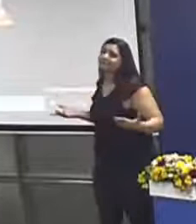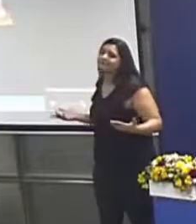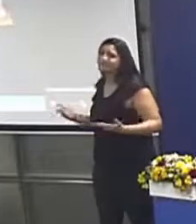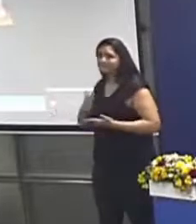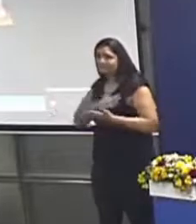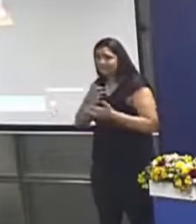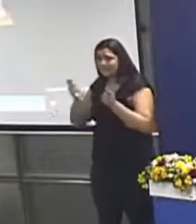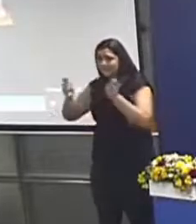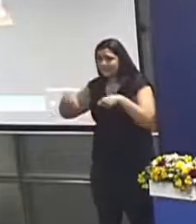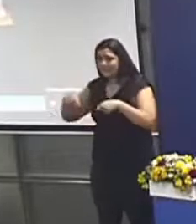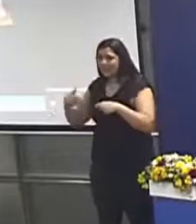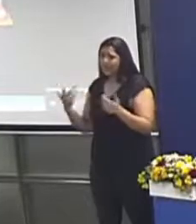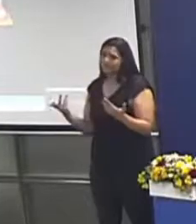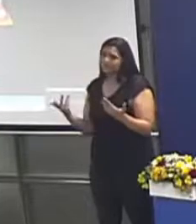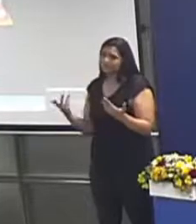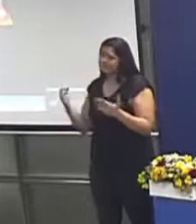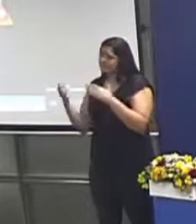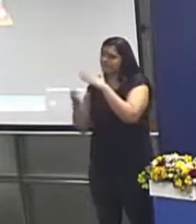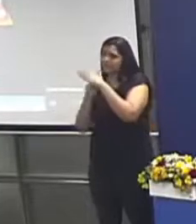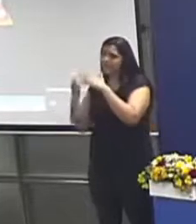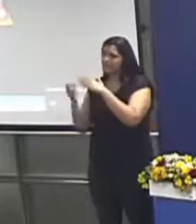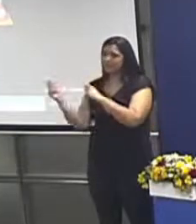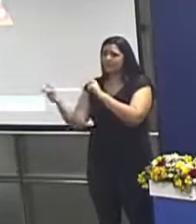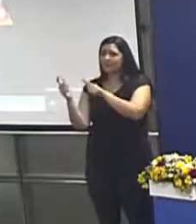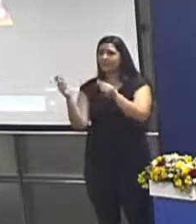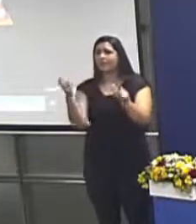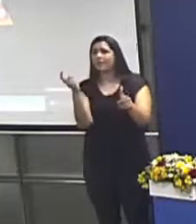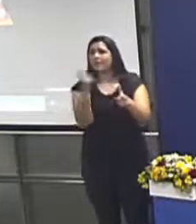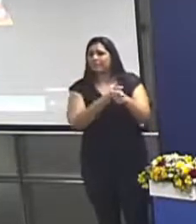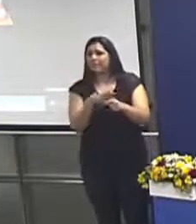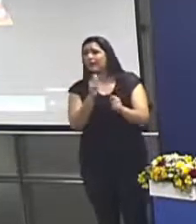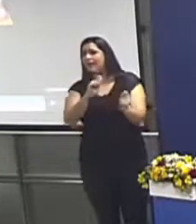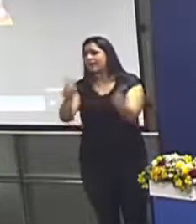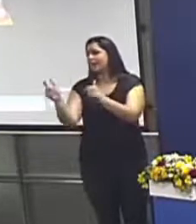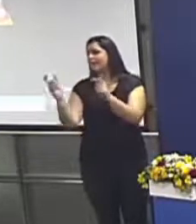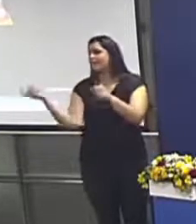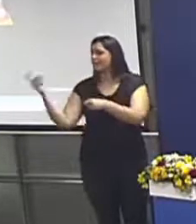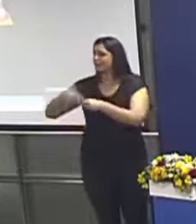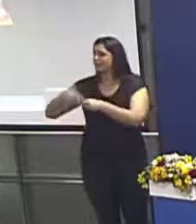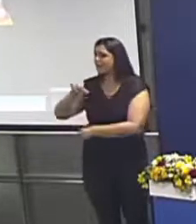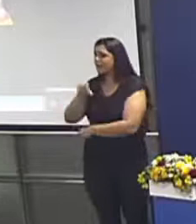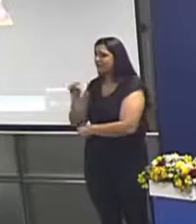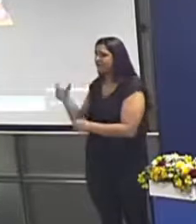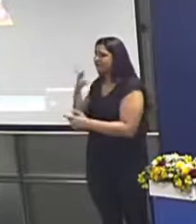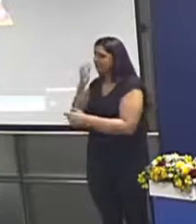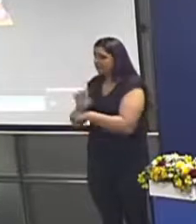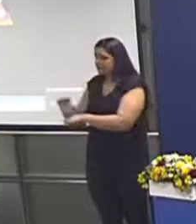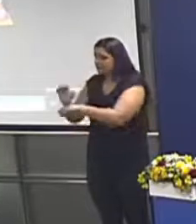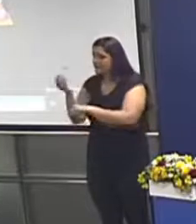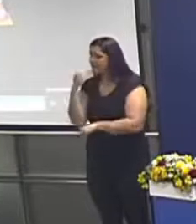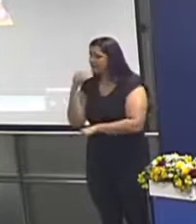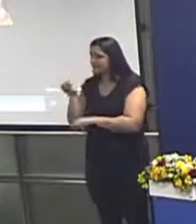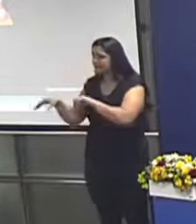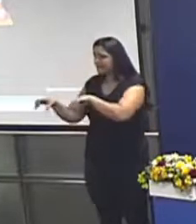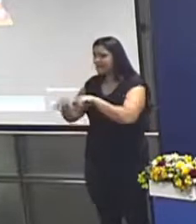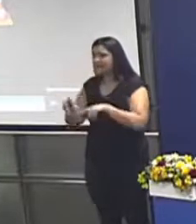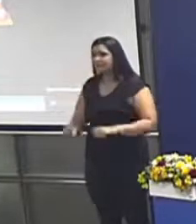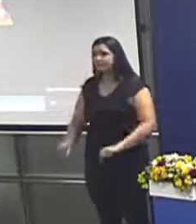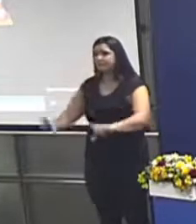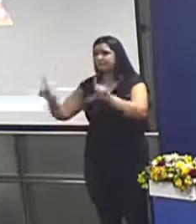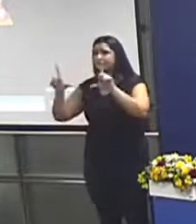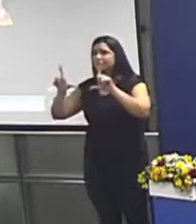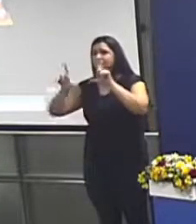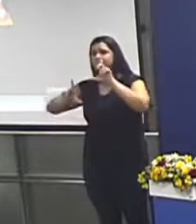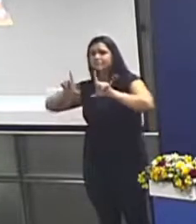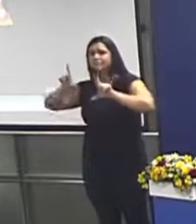a competência de taxar as empresas que devem para a previdência? A rede de Estado é fraca educação, propaganda é fisquina